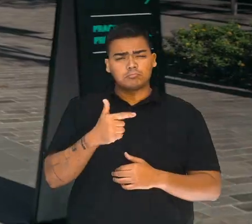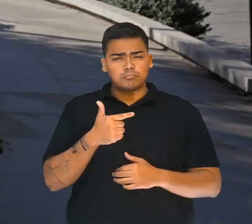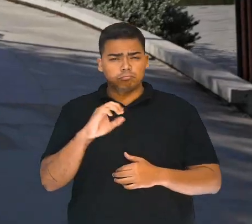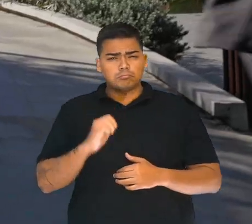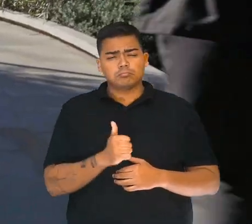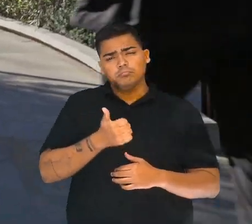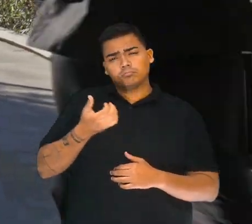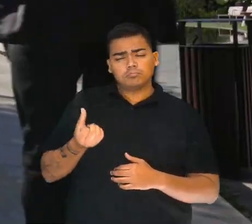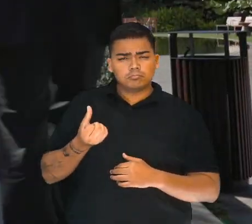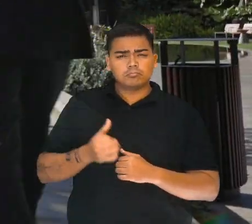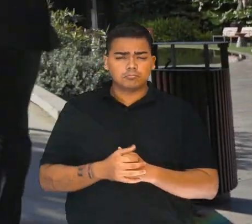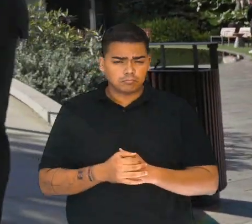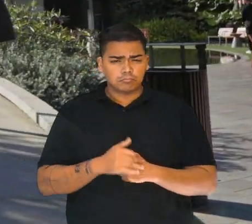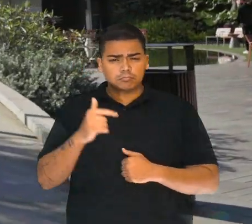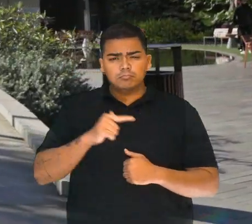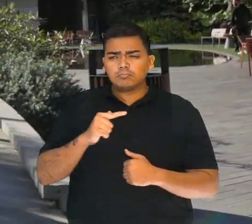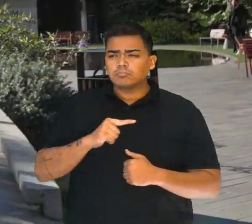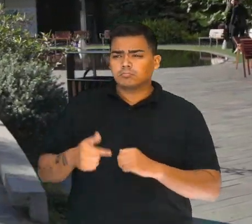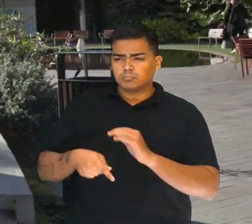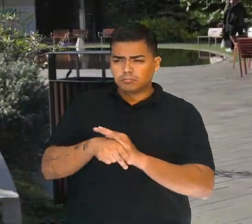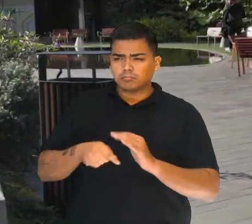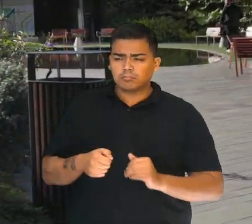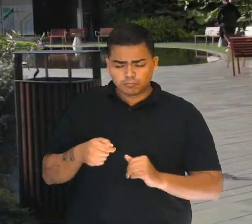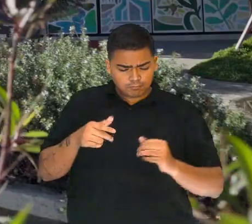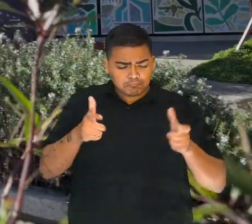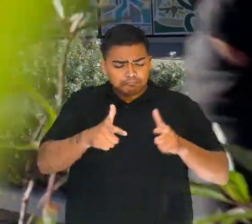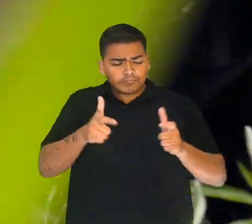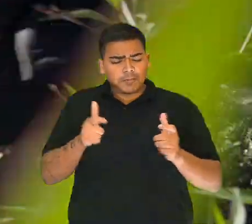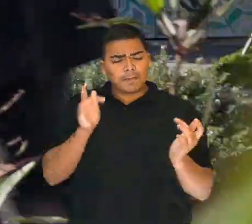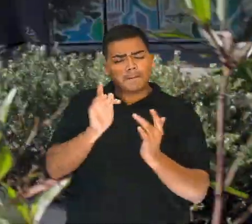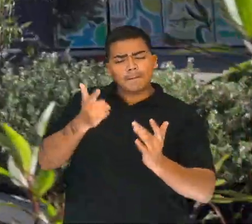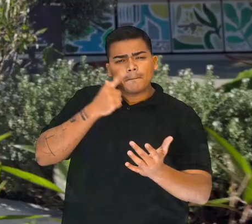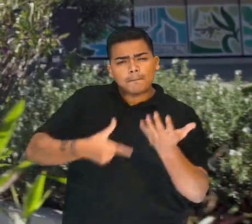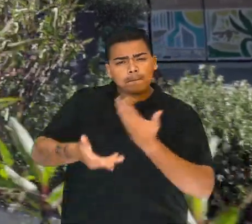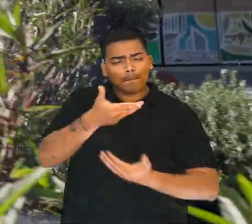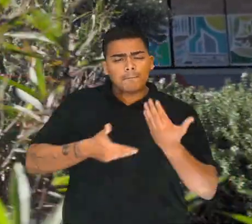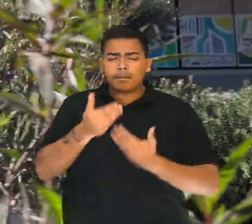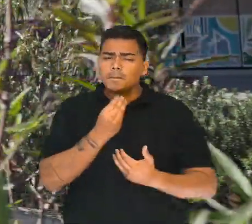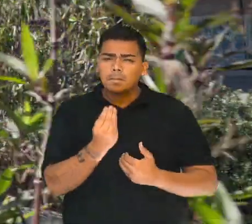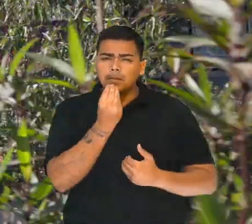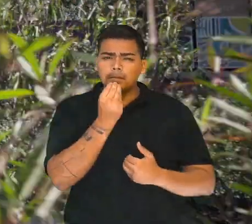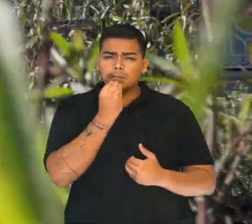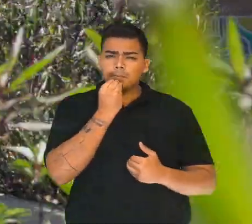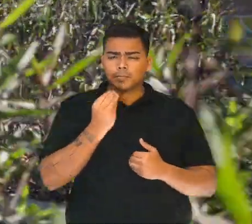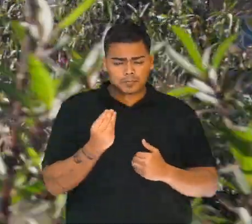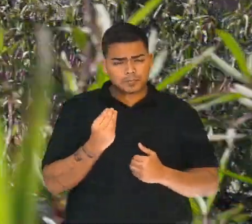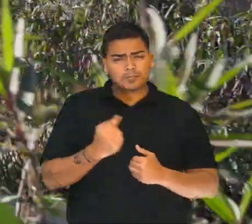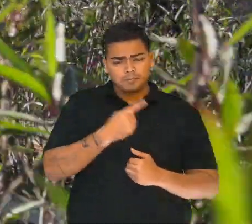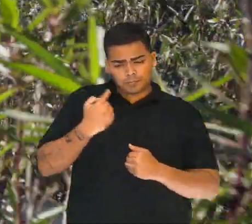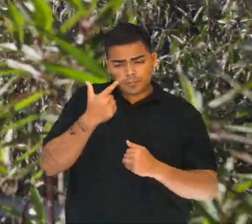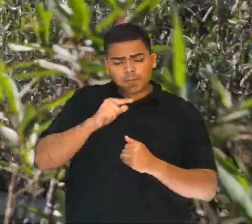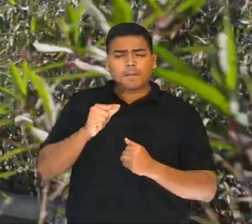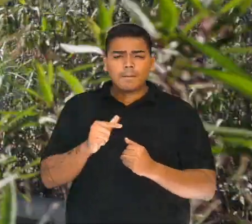2016, só que ninguém via, ninguém tangibilizava. Então a ideia de um espaço desse, de um espaço de convivência, é justamente para aproximar o espaço juntamente